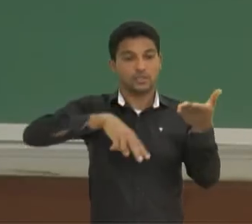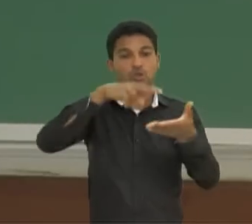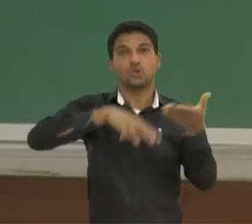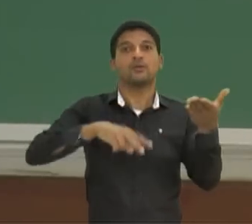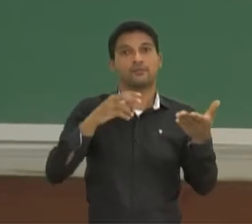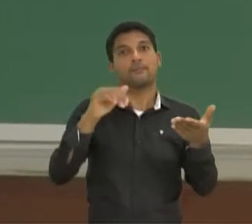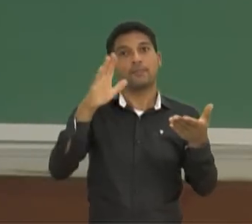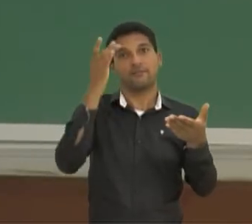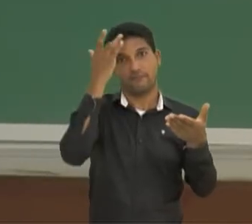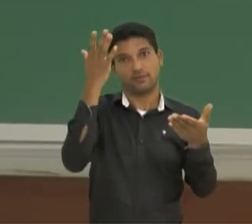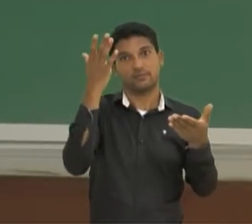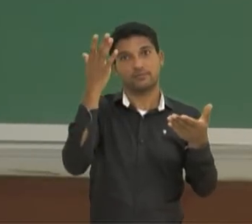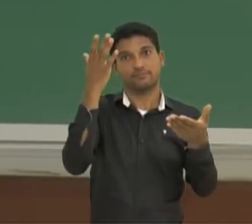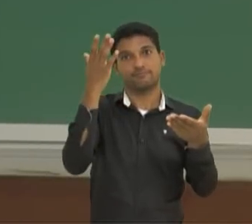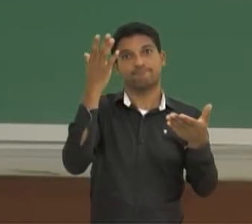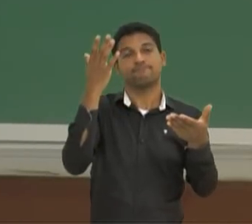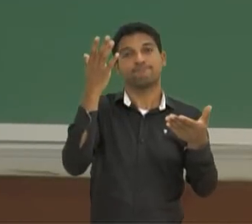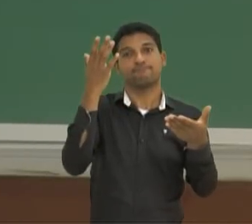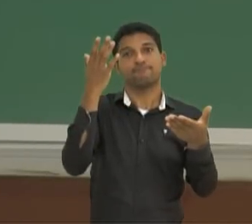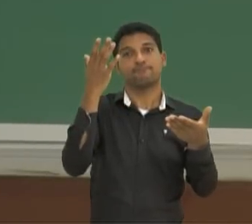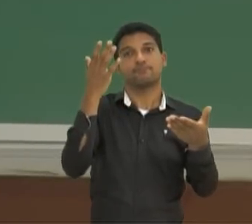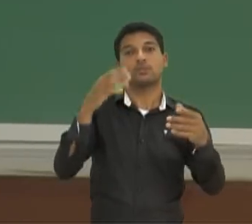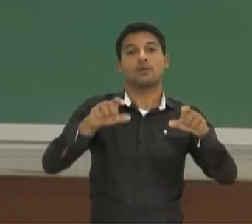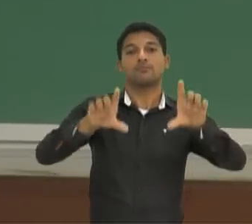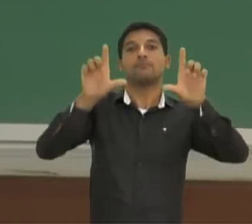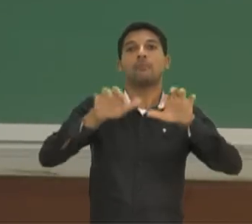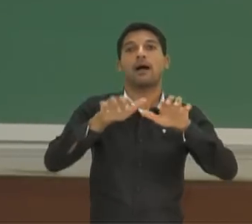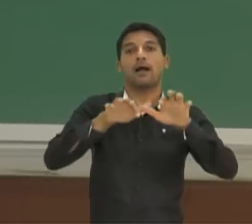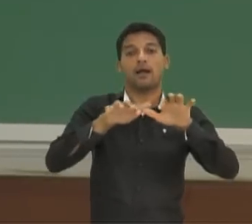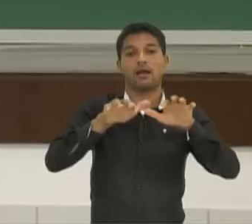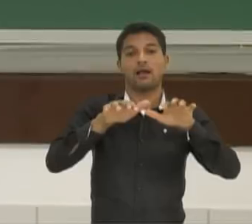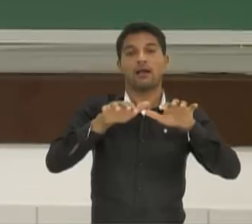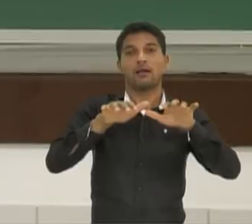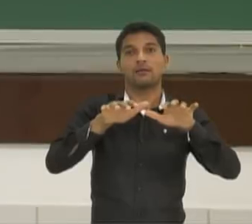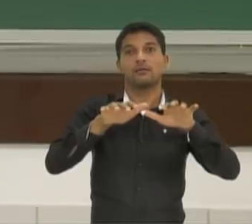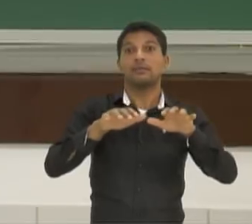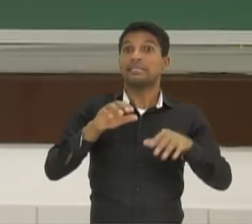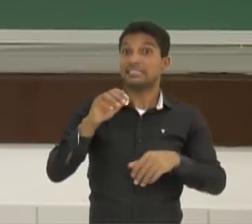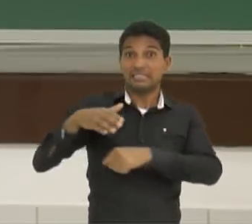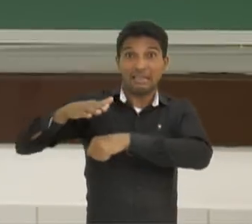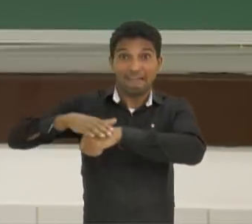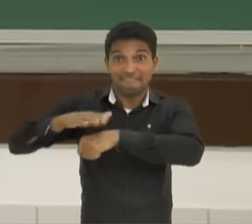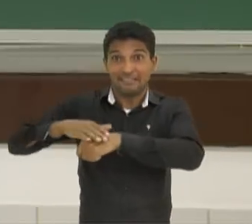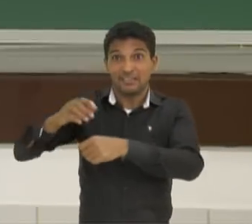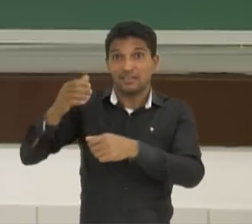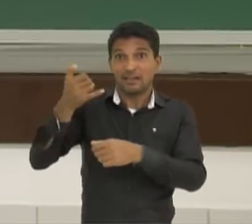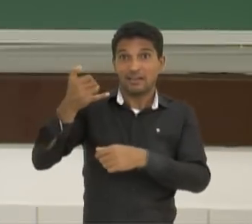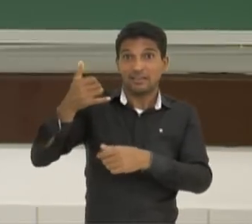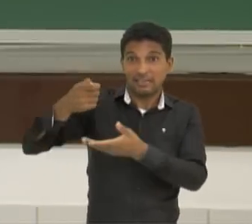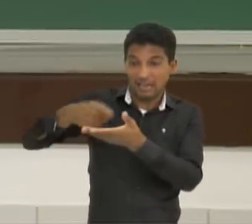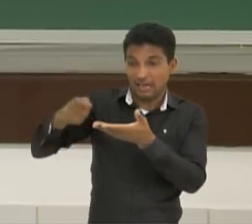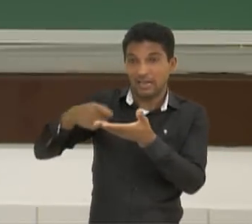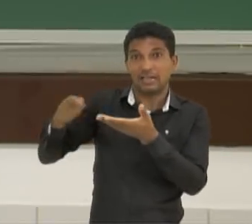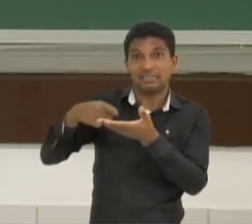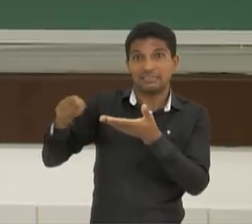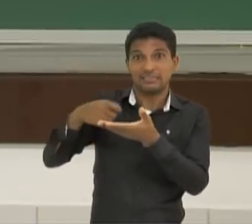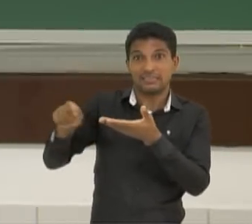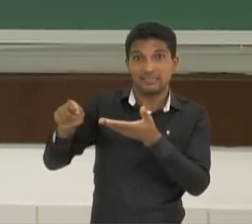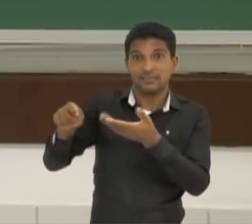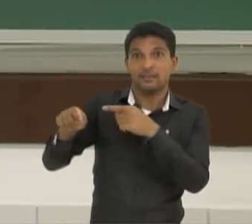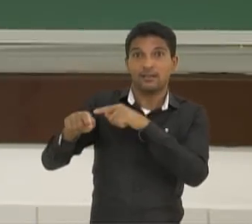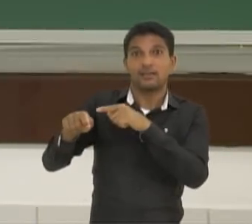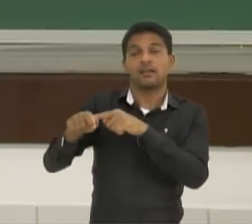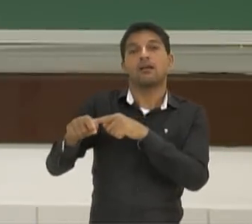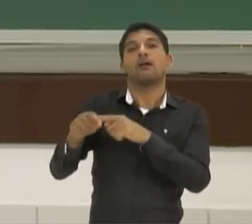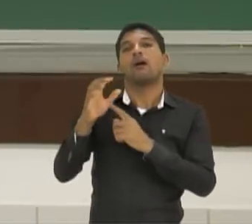texto feito inteiramente manuscrito, né? Que antigamente, quando os nossos avós, às vezes, queriam enviar cartas, o que eles faziam?